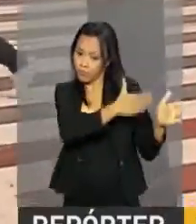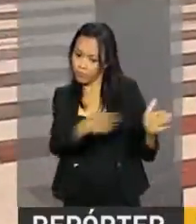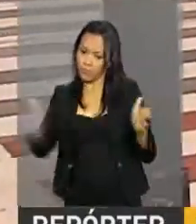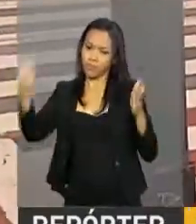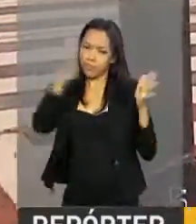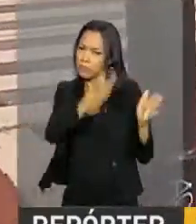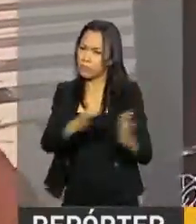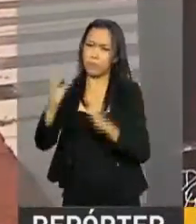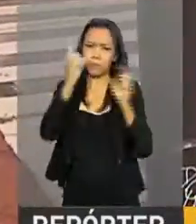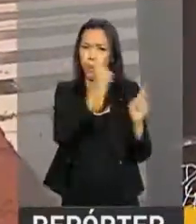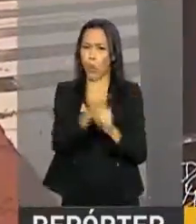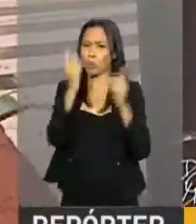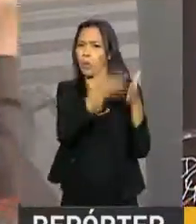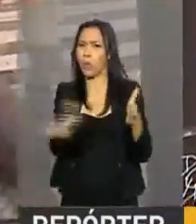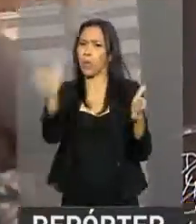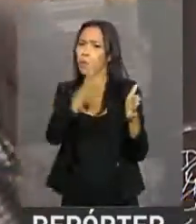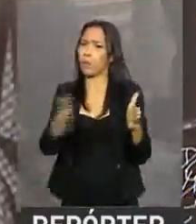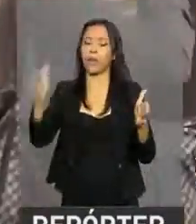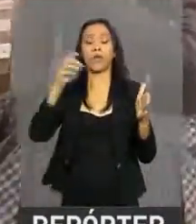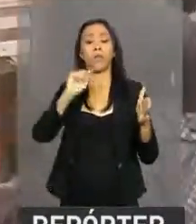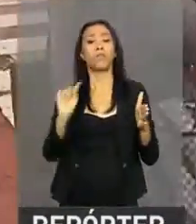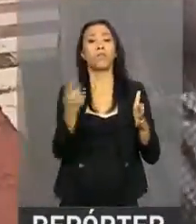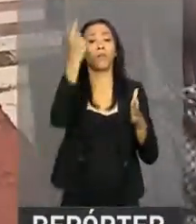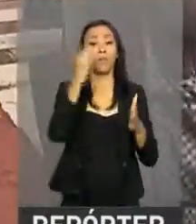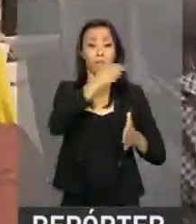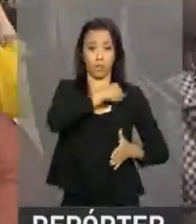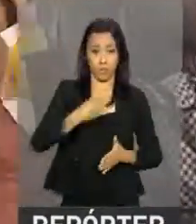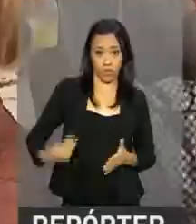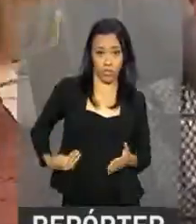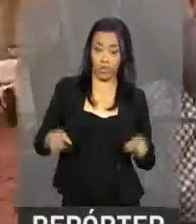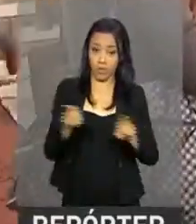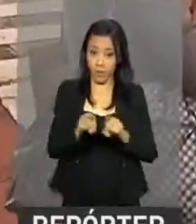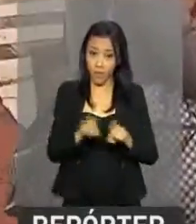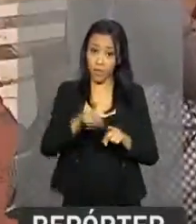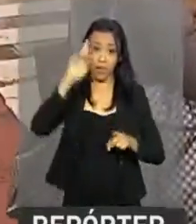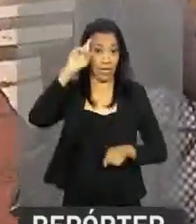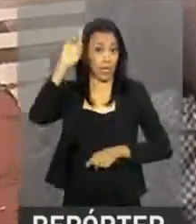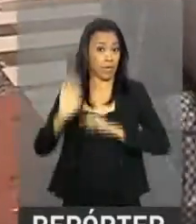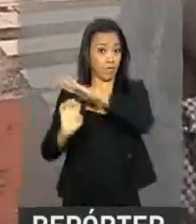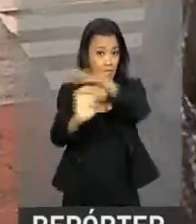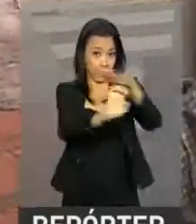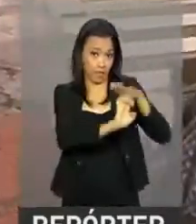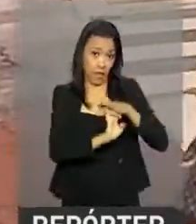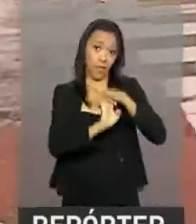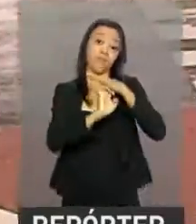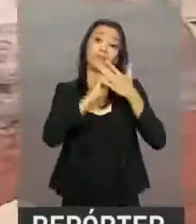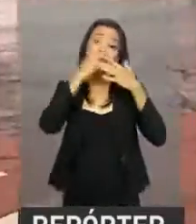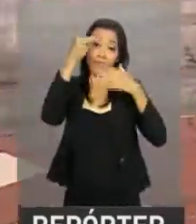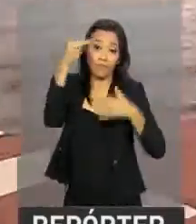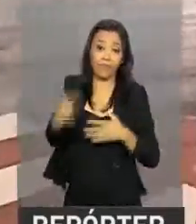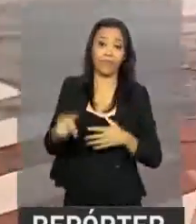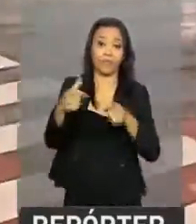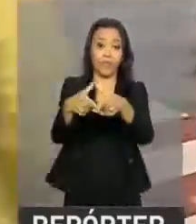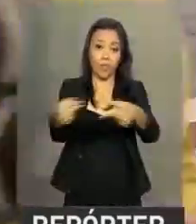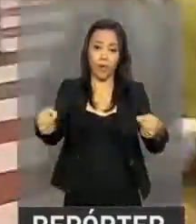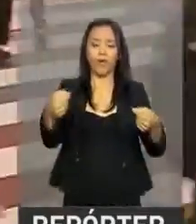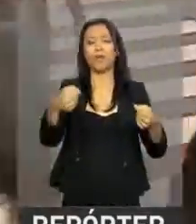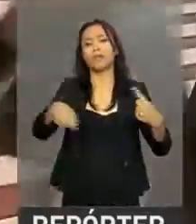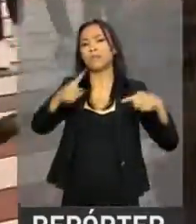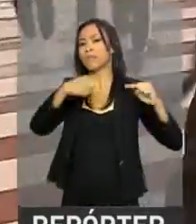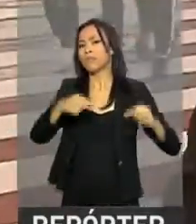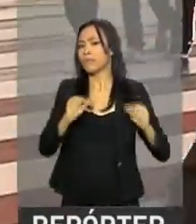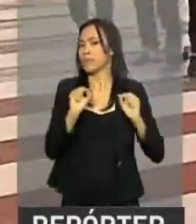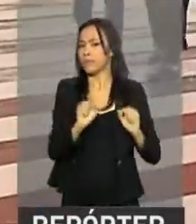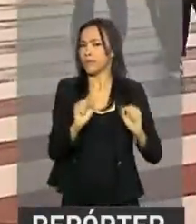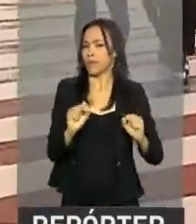de encontros com o imperador, com o primeiro-ministro e com empresários e investidores japoneses. Além de relações